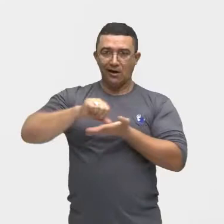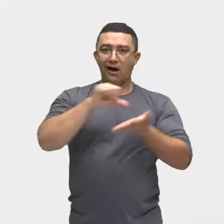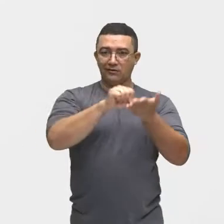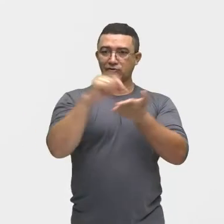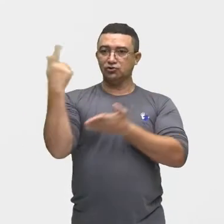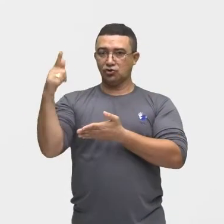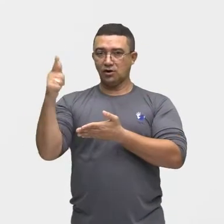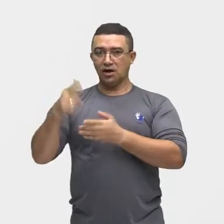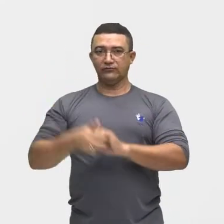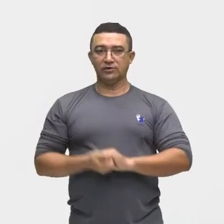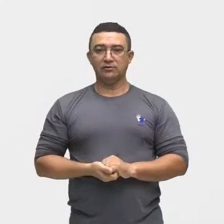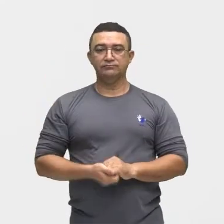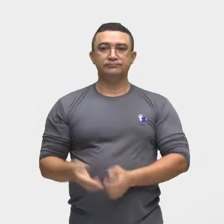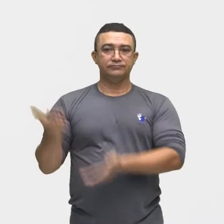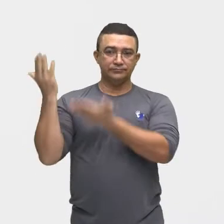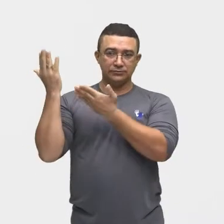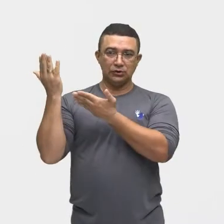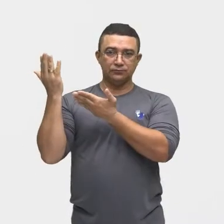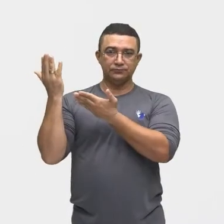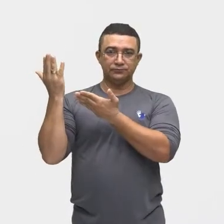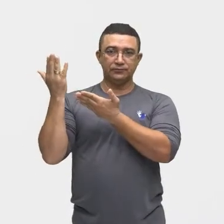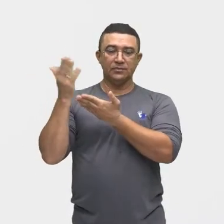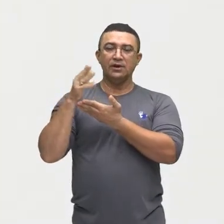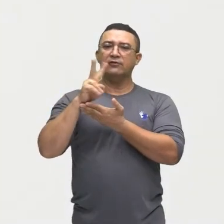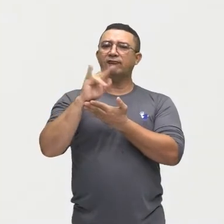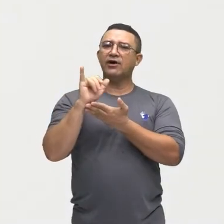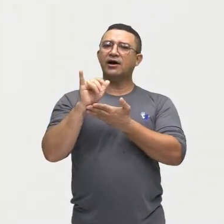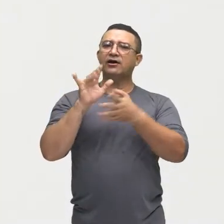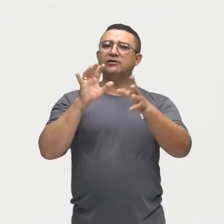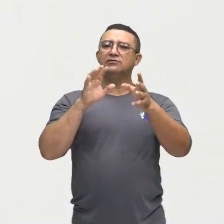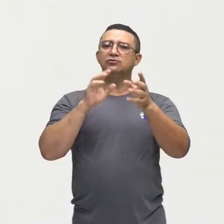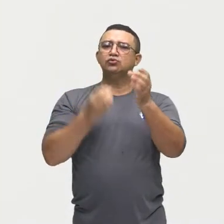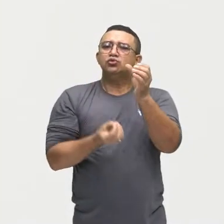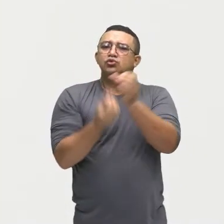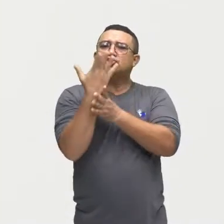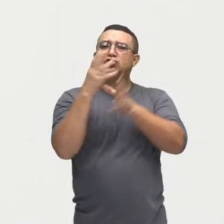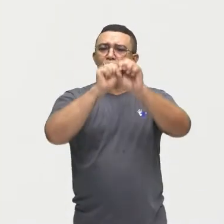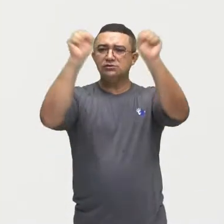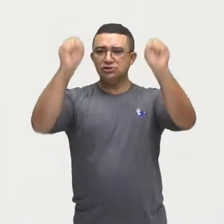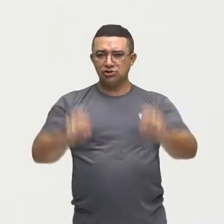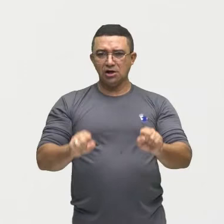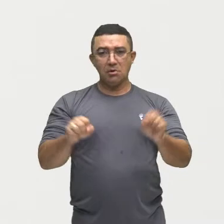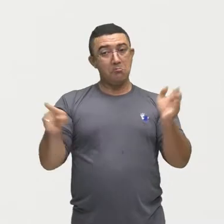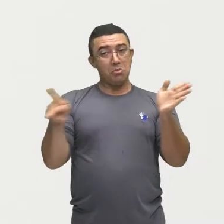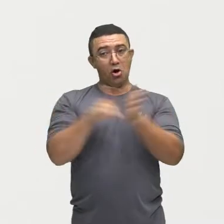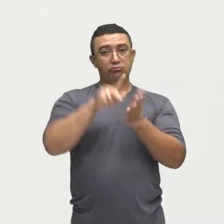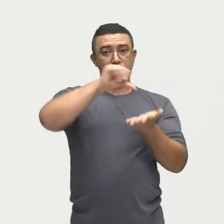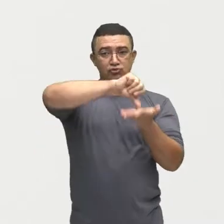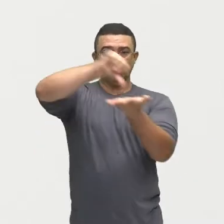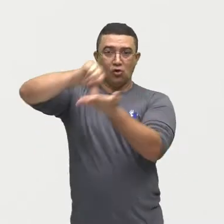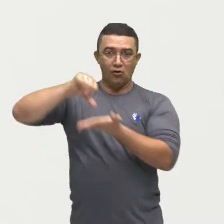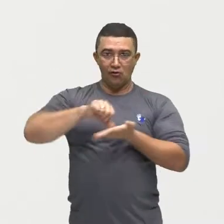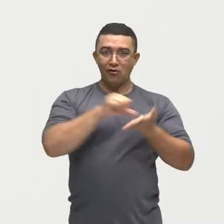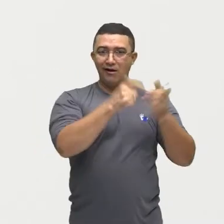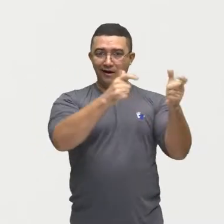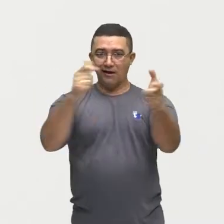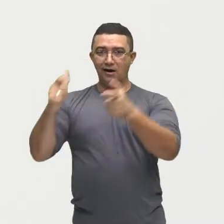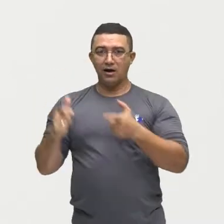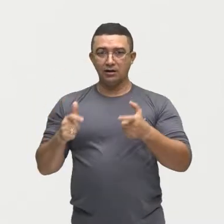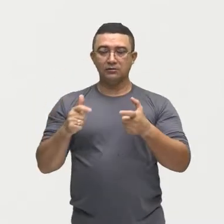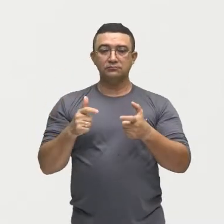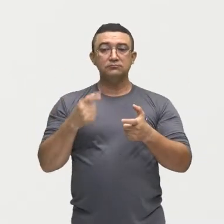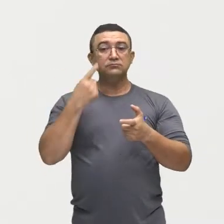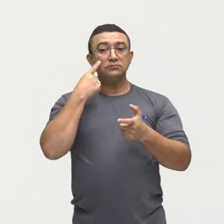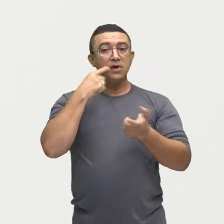definição de coordenada geográfica, que vão formar aí um sistema de localização, né? Então, a gente pega um mapinha ali